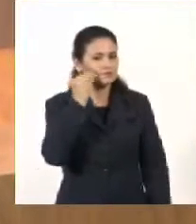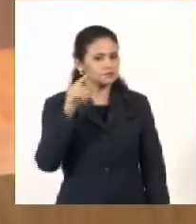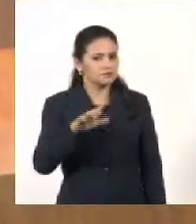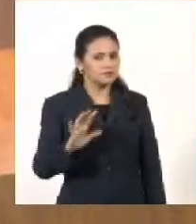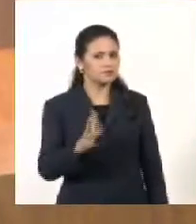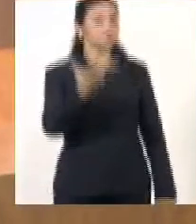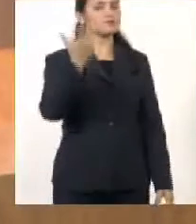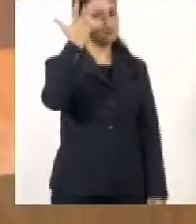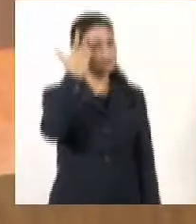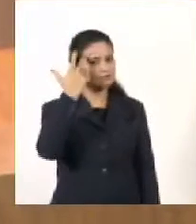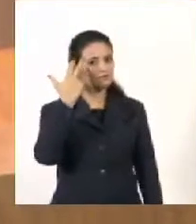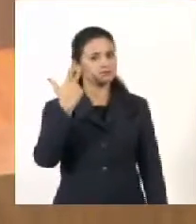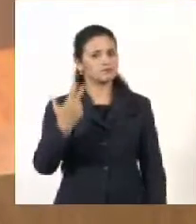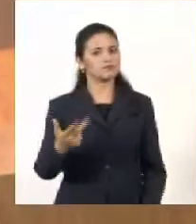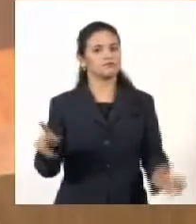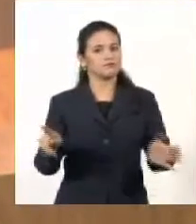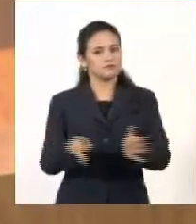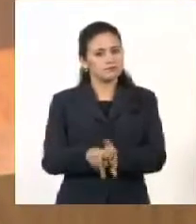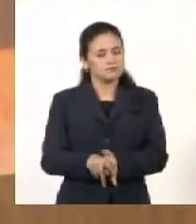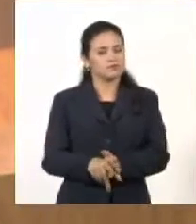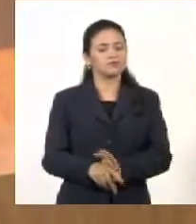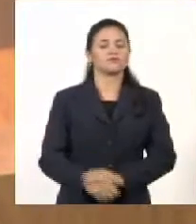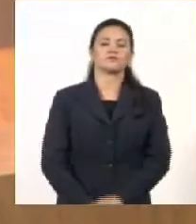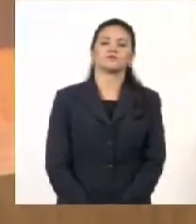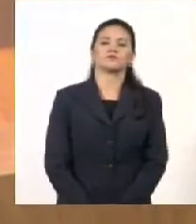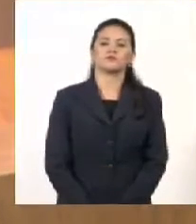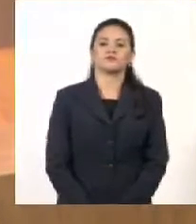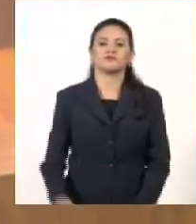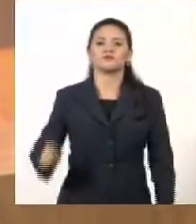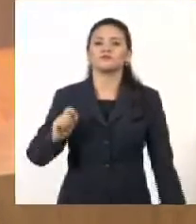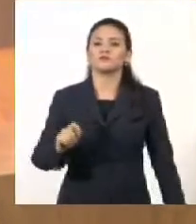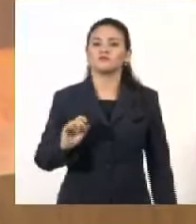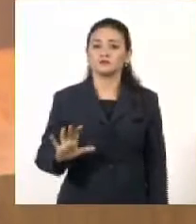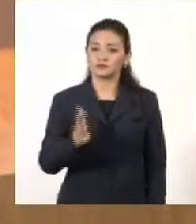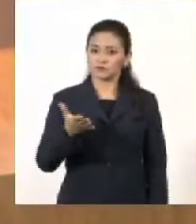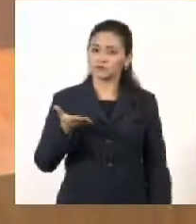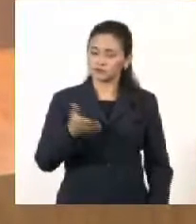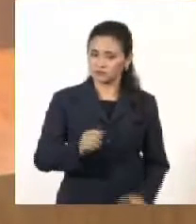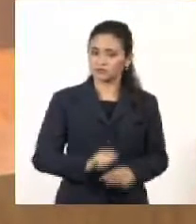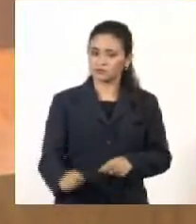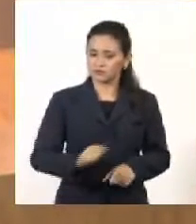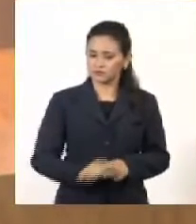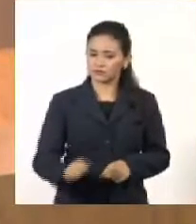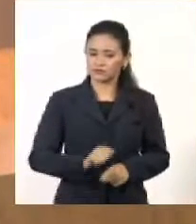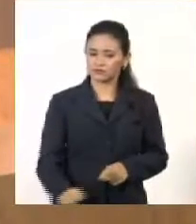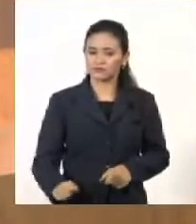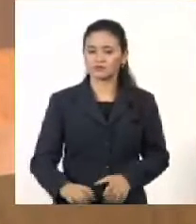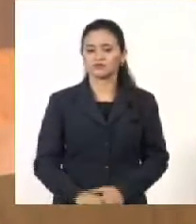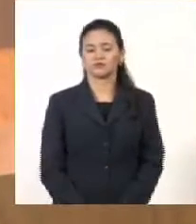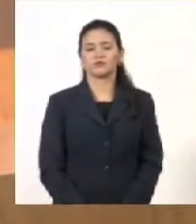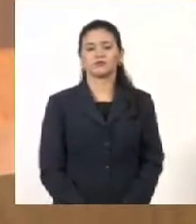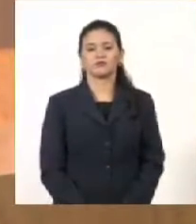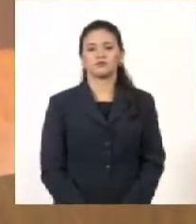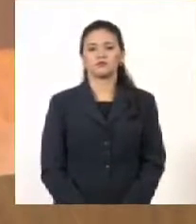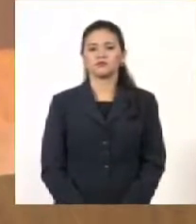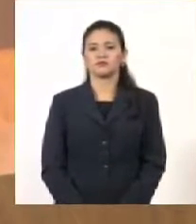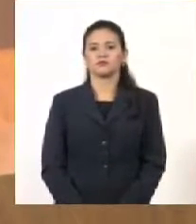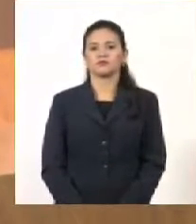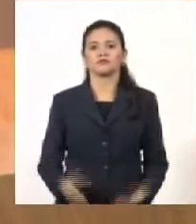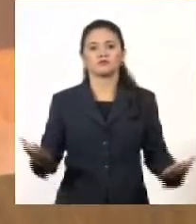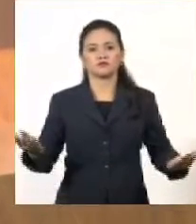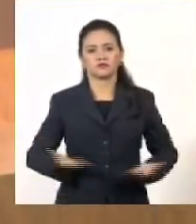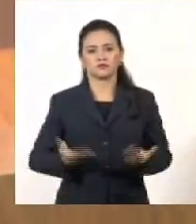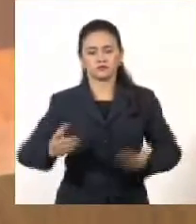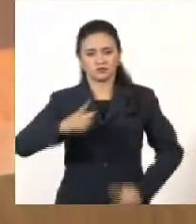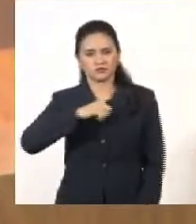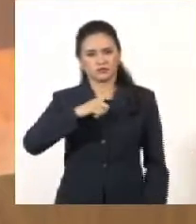históricos que aconteceram na cidade de Pinheiro. Pinheiro é uma cidade que hoje tem uma população estimada